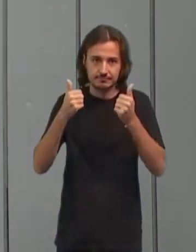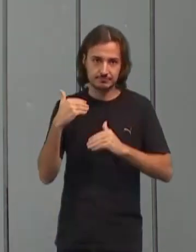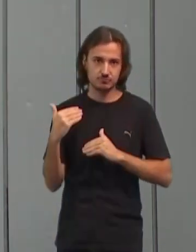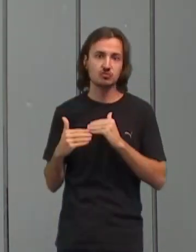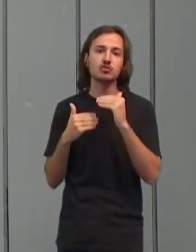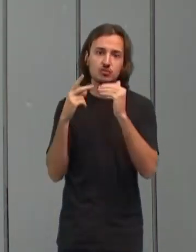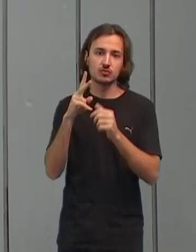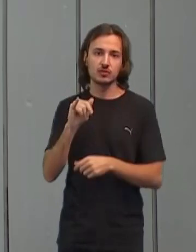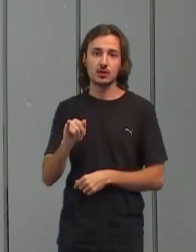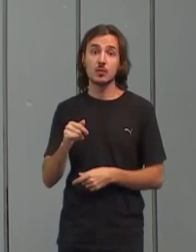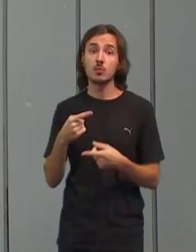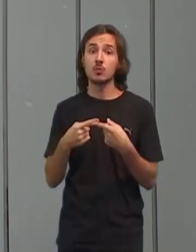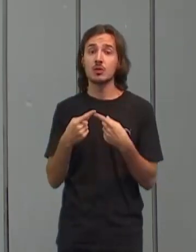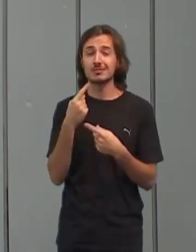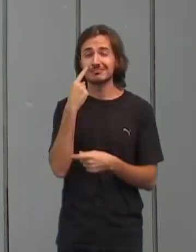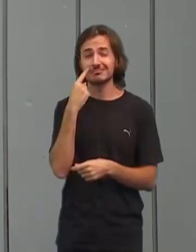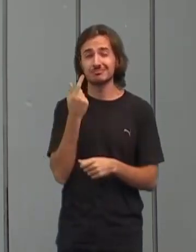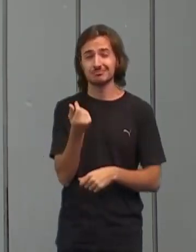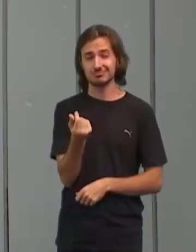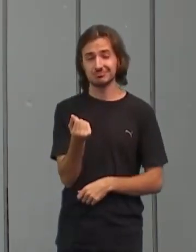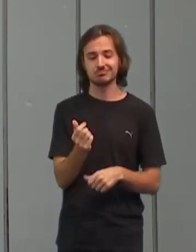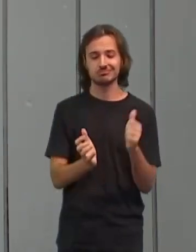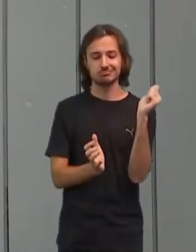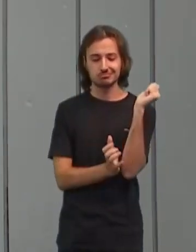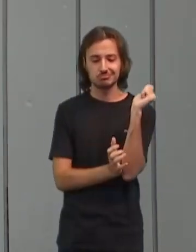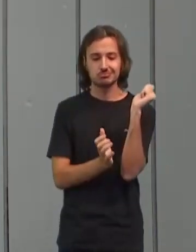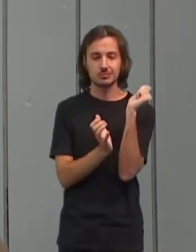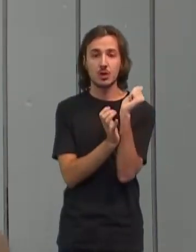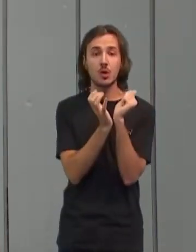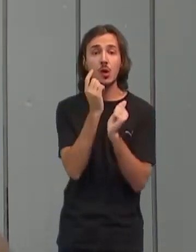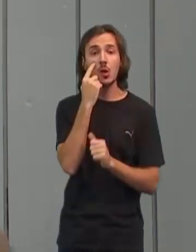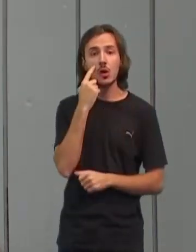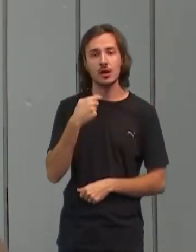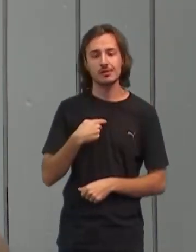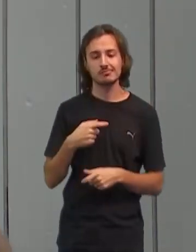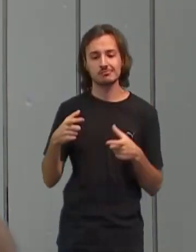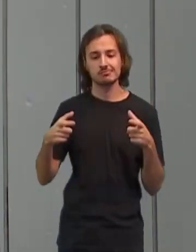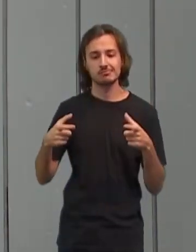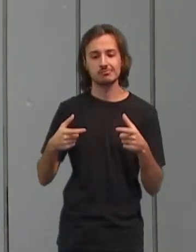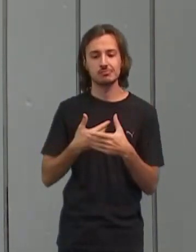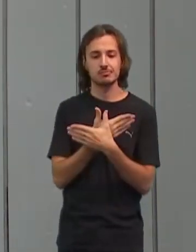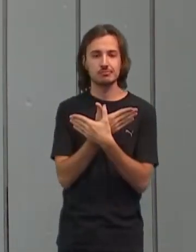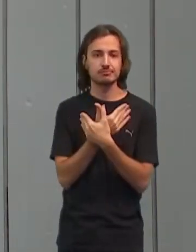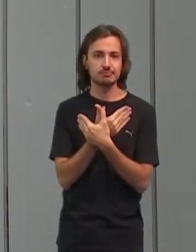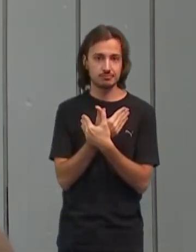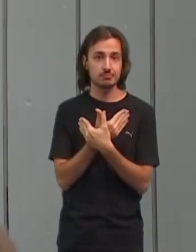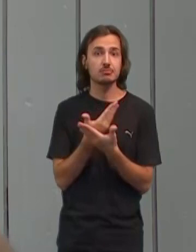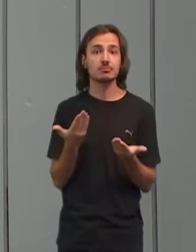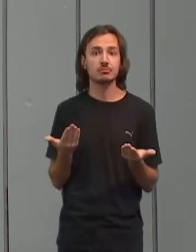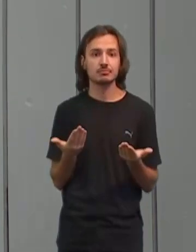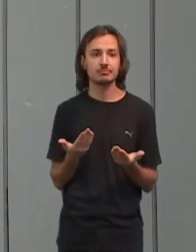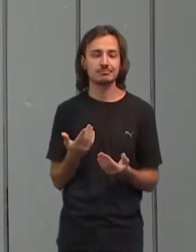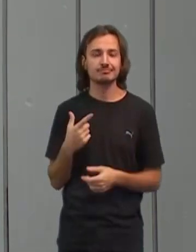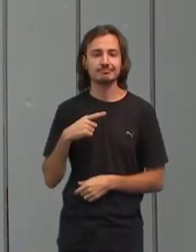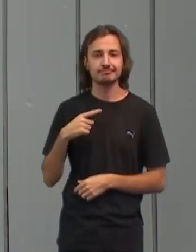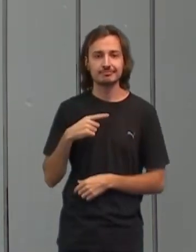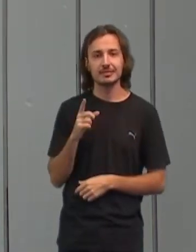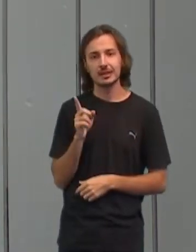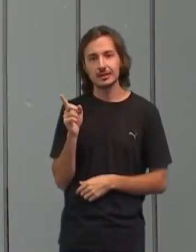dinheiro, veja a burocracia. Eu, no bairro Borboleta, destinei quase R$400 mil de emenda no bairro